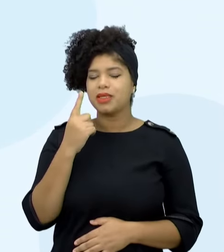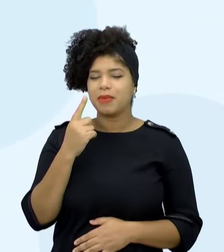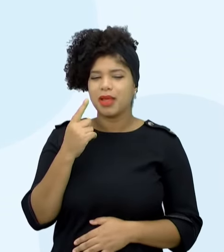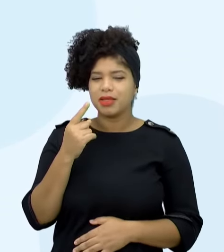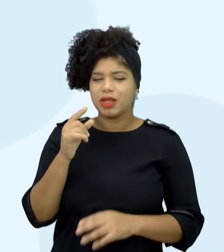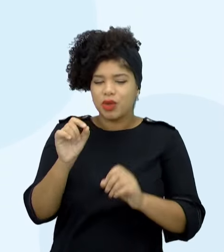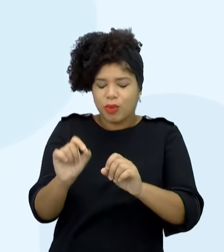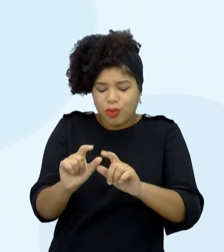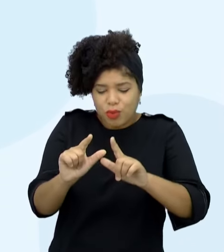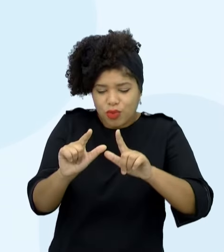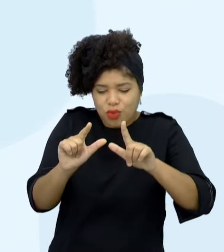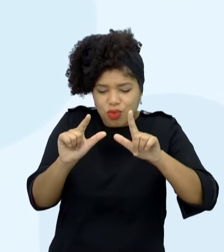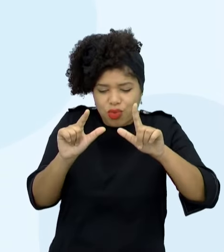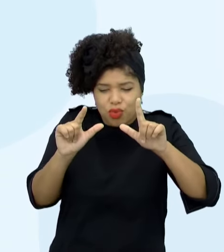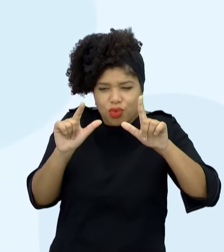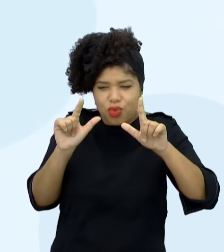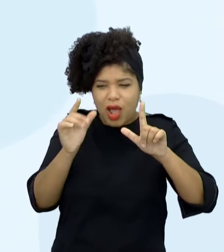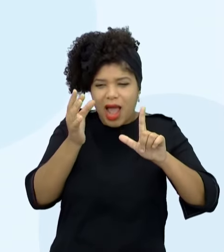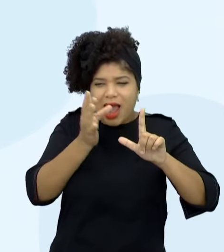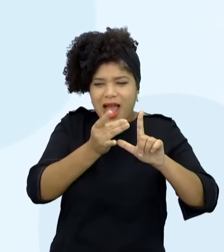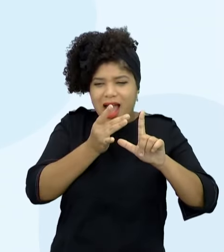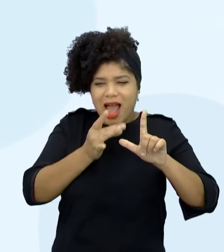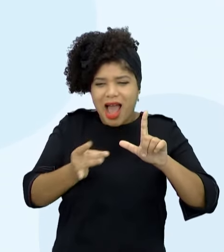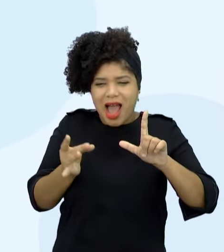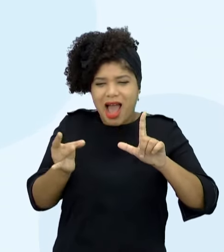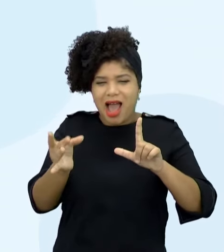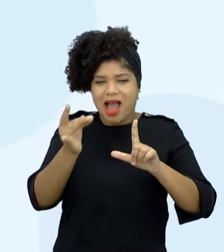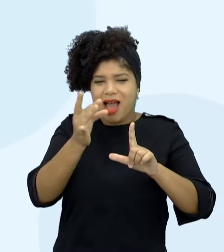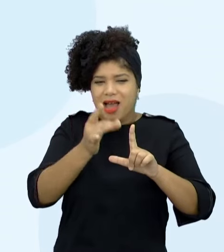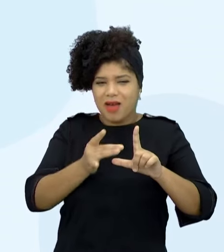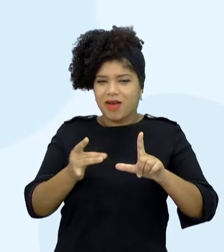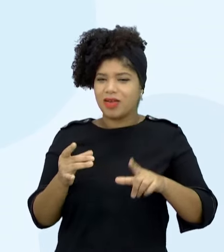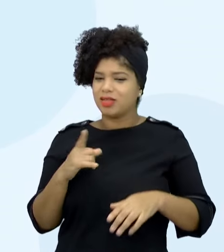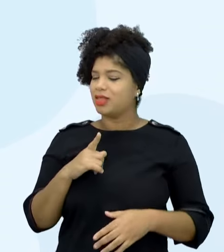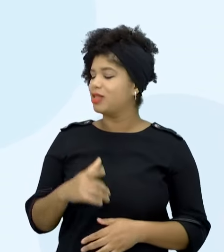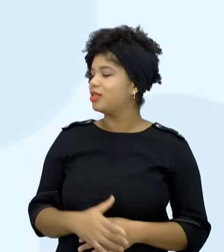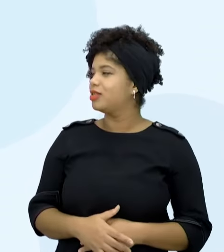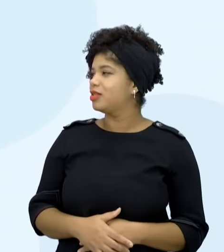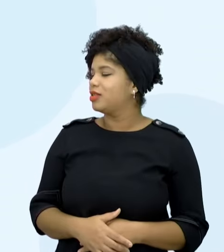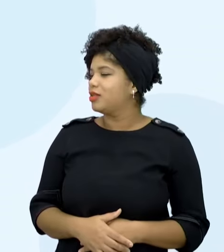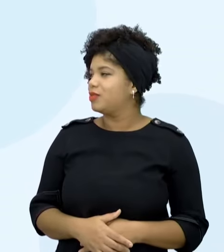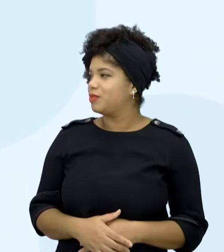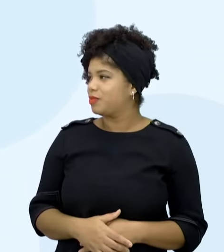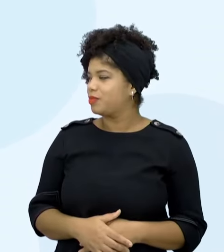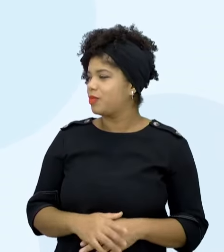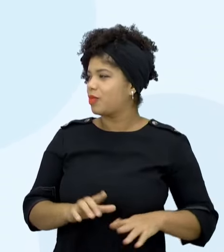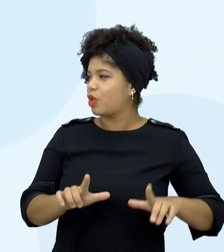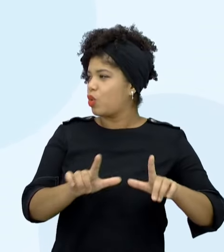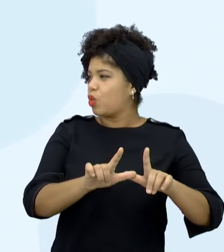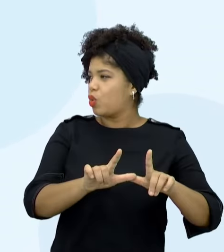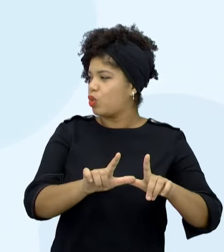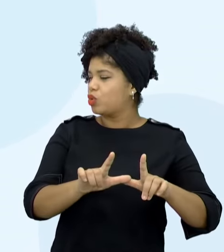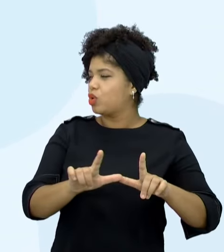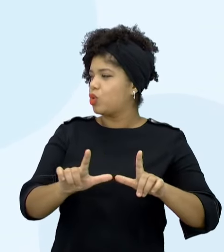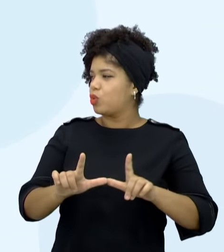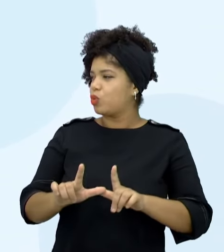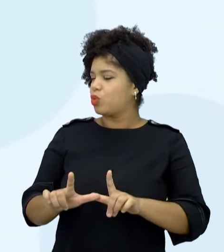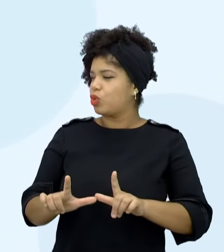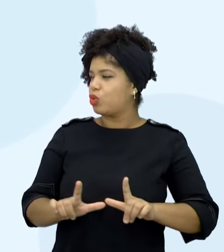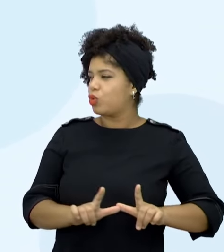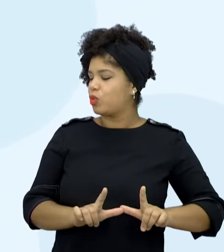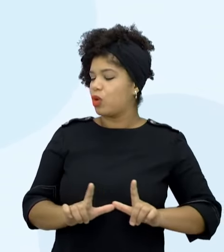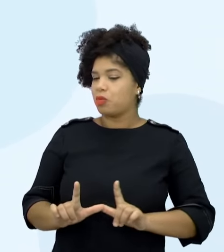em cada conjunto de placa várias células dessas aqui, ó,